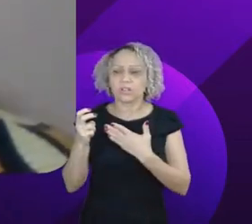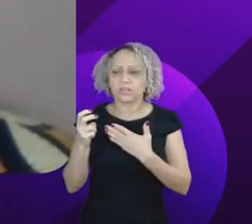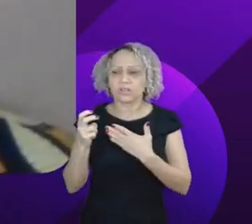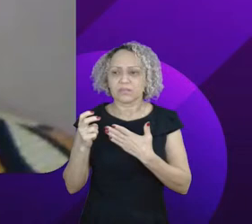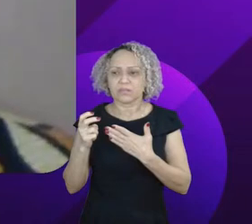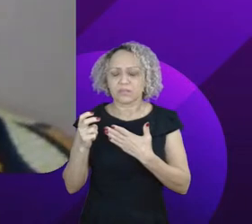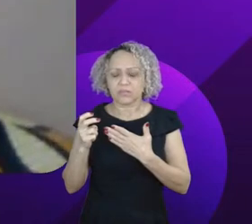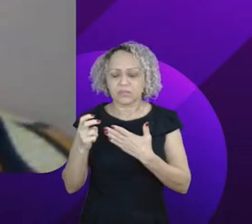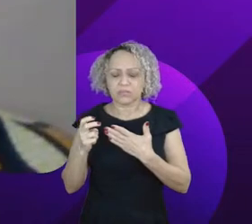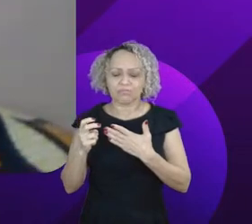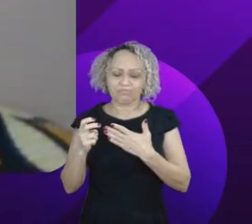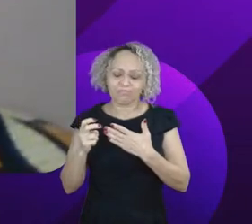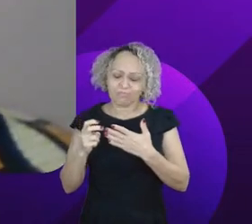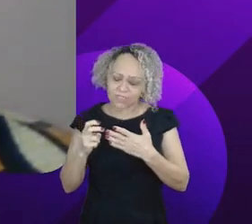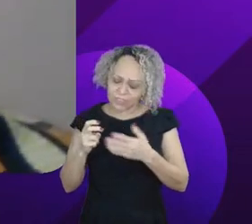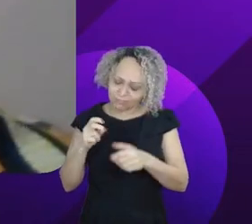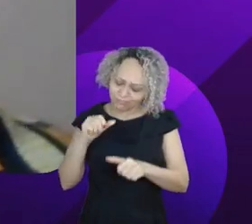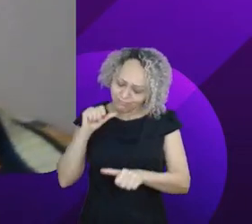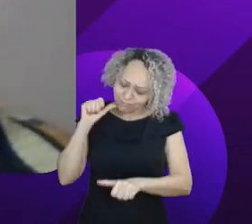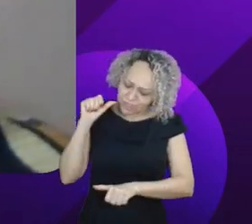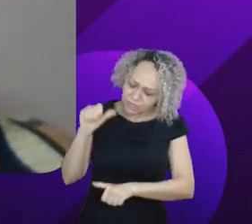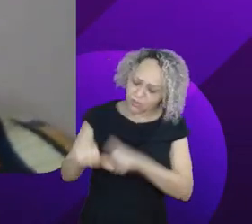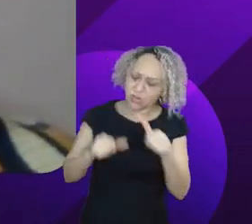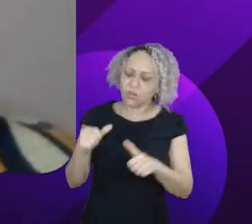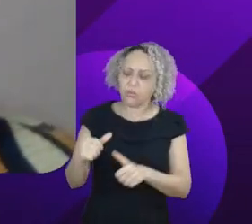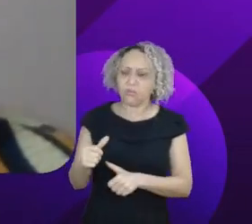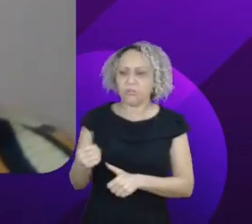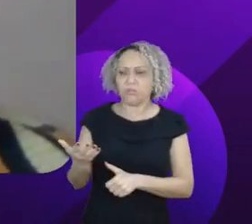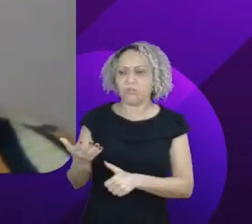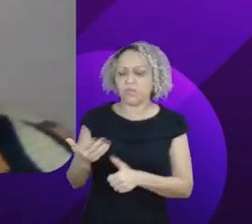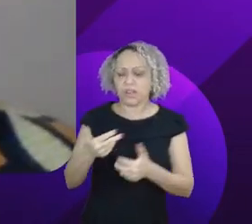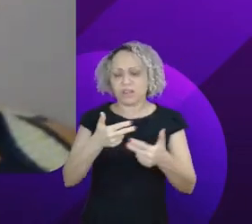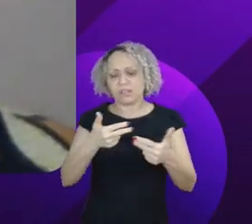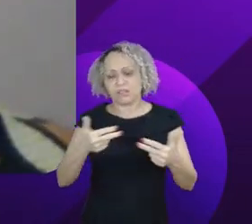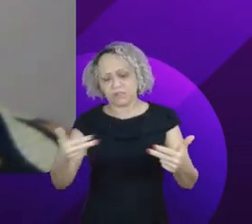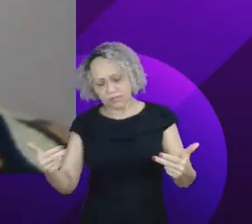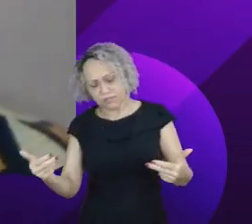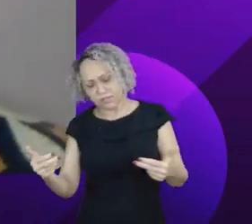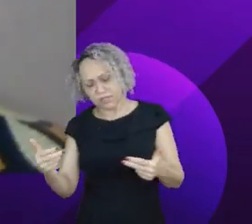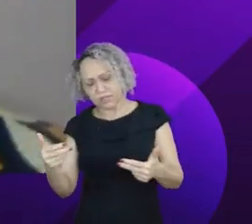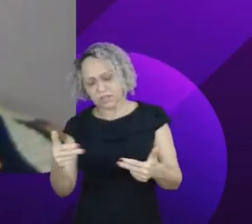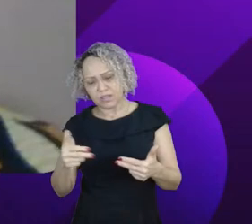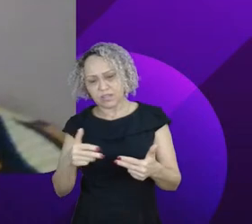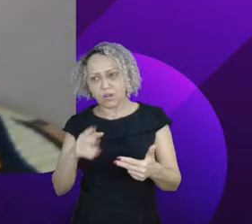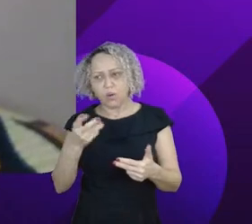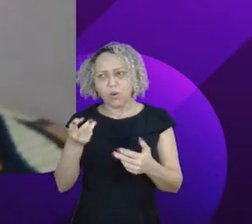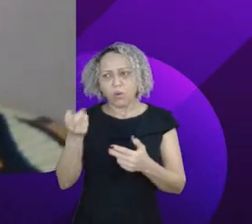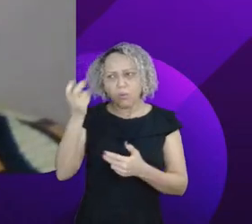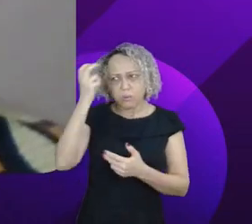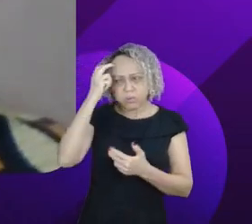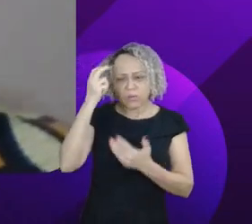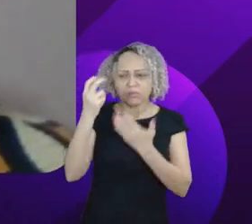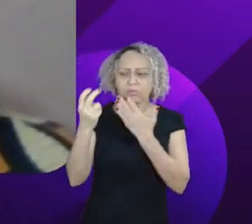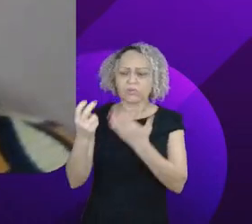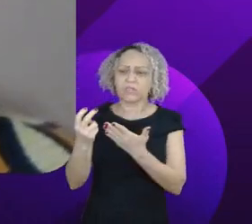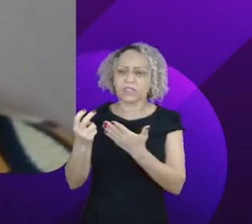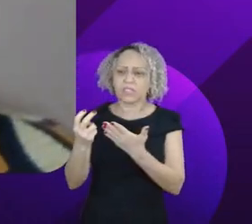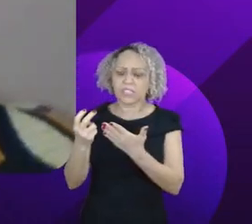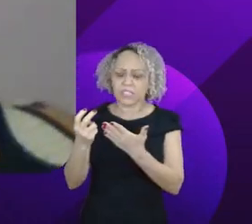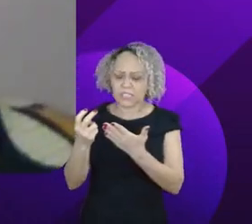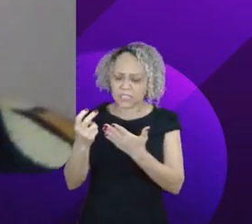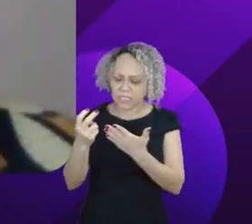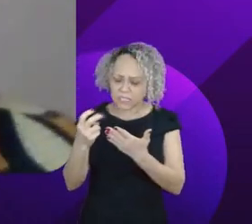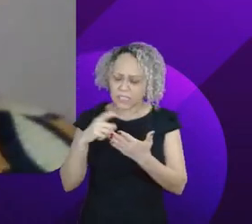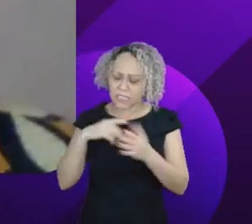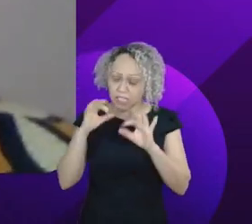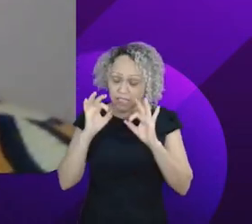ação transformadora. Olhar a cultura, dimensioná-la, é trazer para mim também a certeza e a capacidade